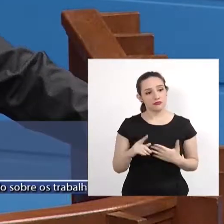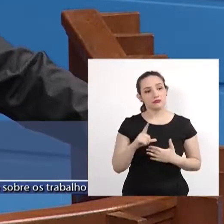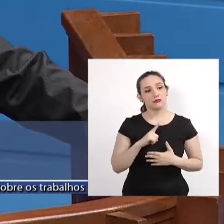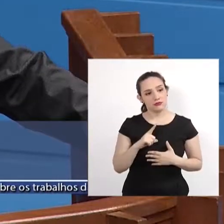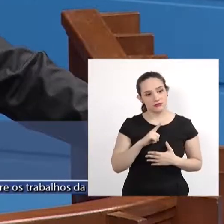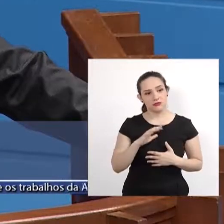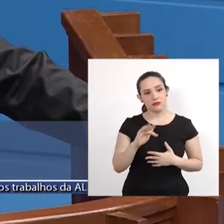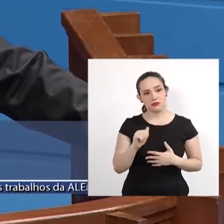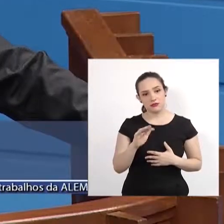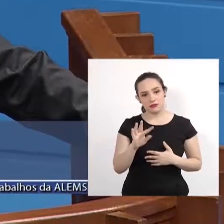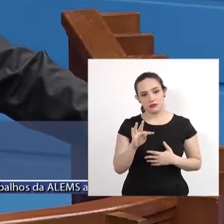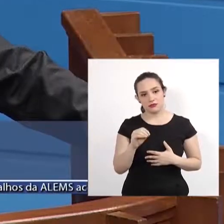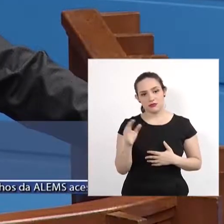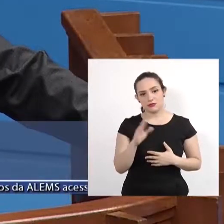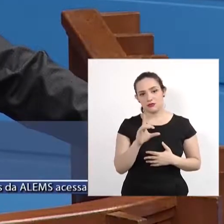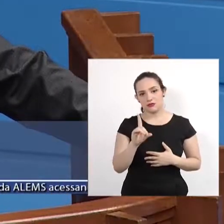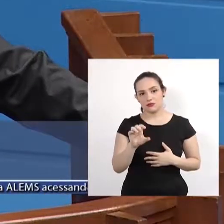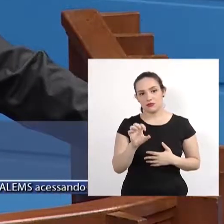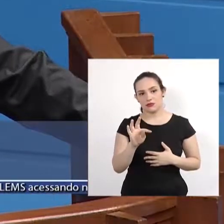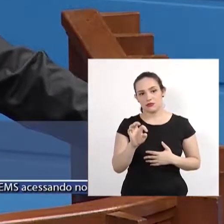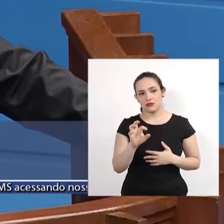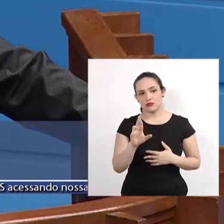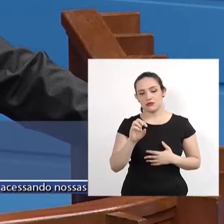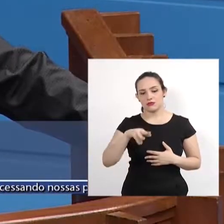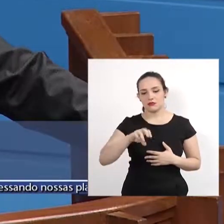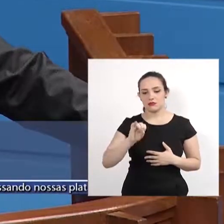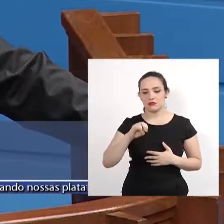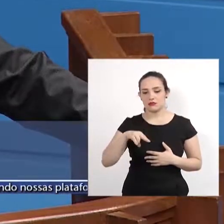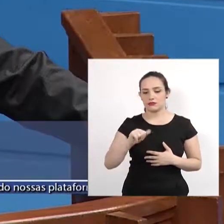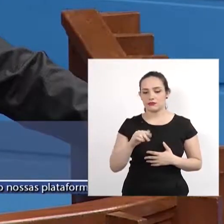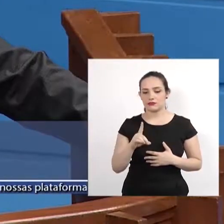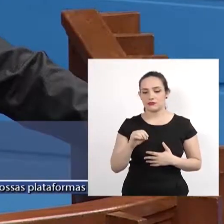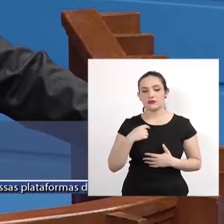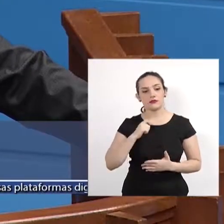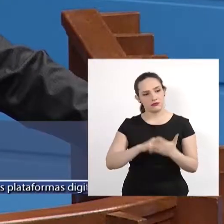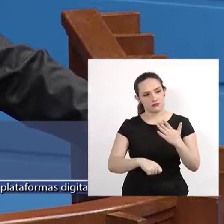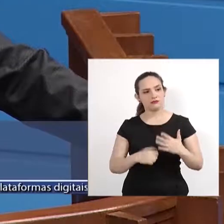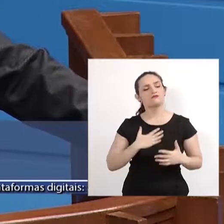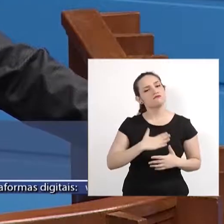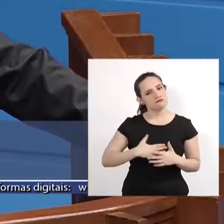na CPI, assinei com muita satisfação, porque agora vamos trabalhar.